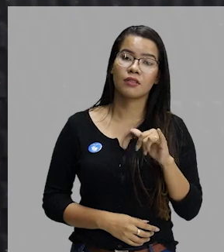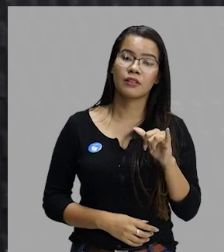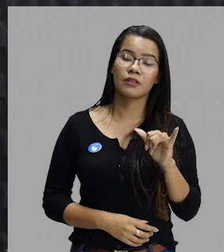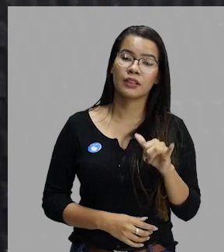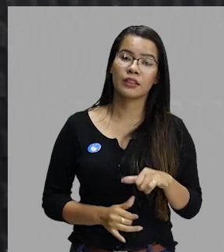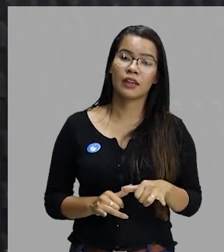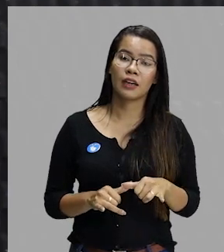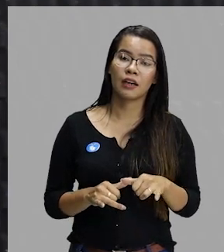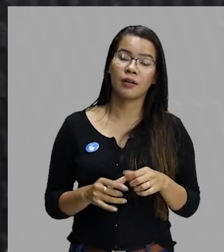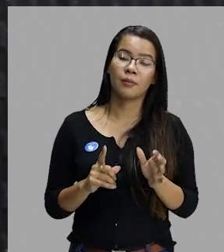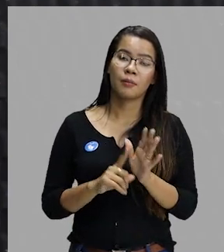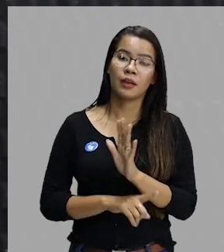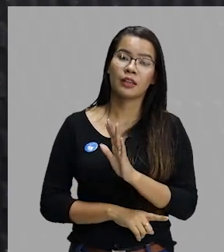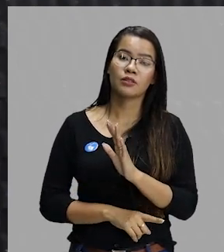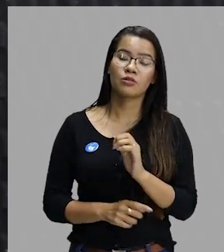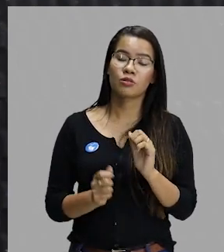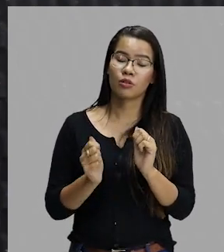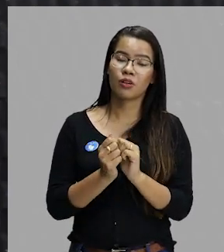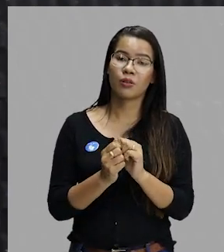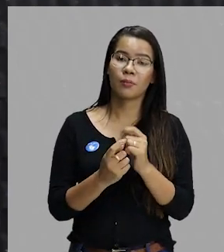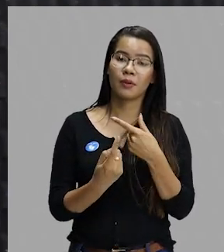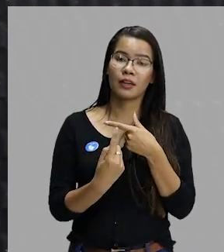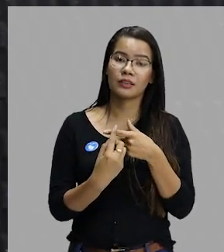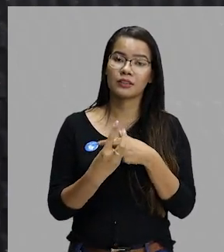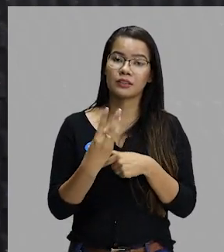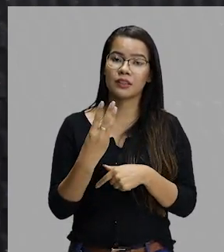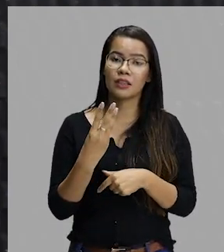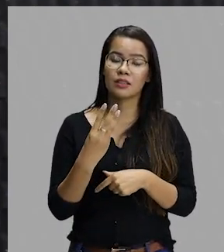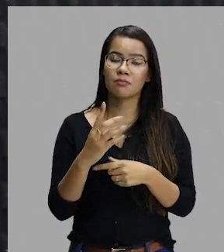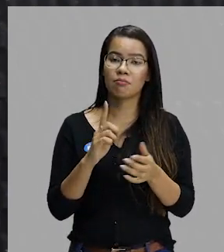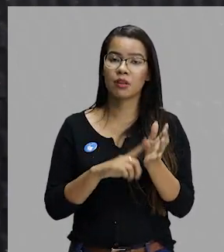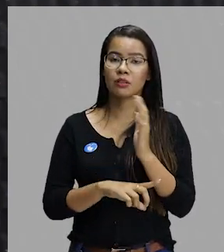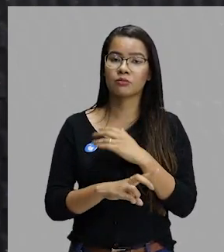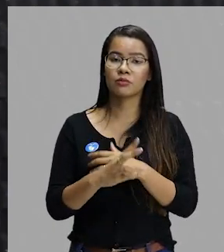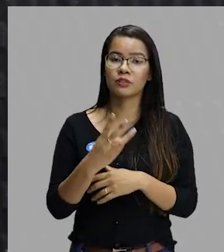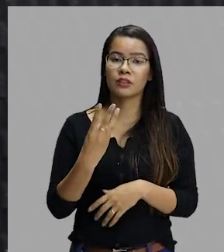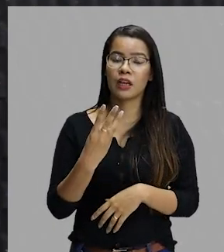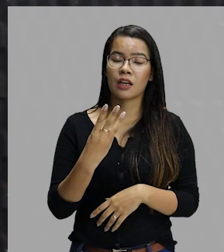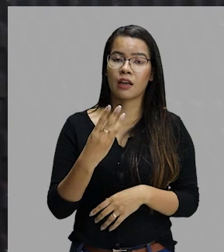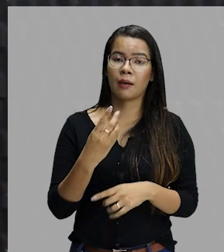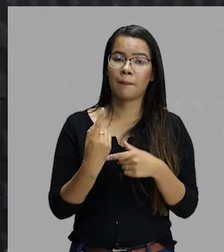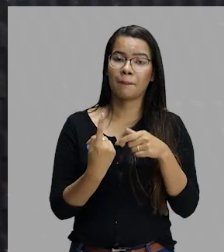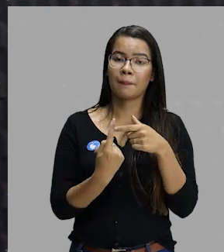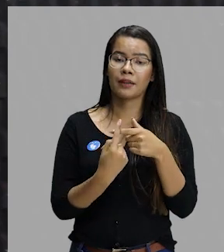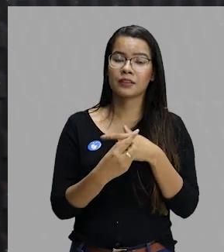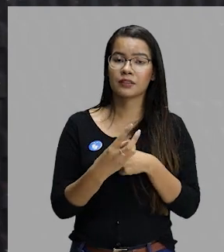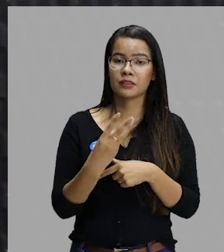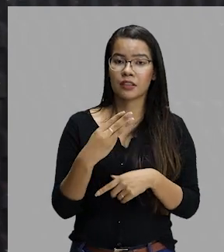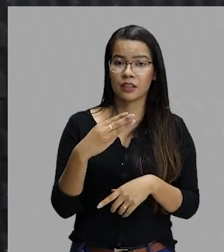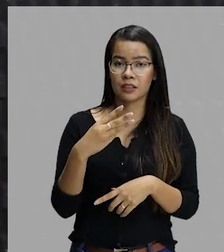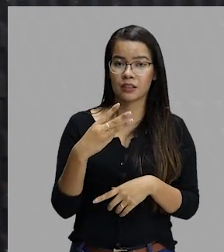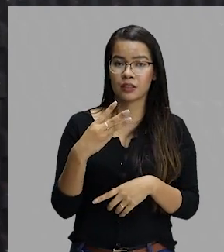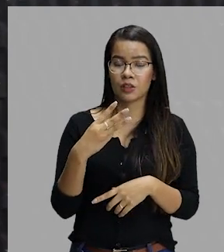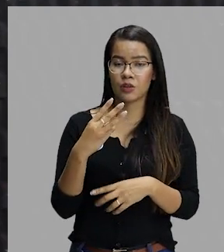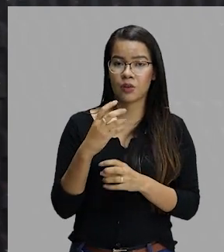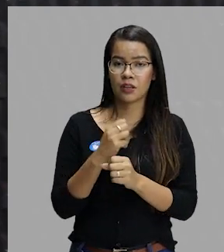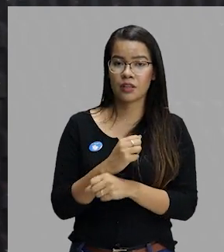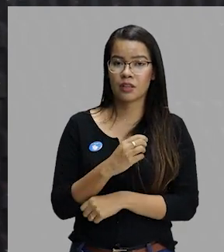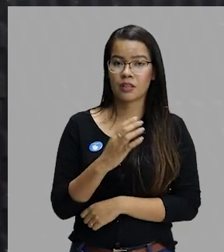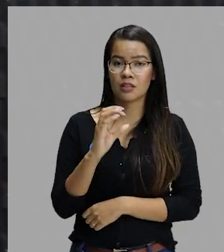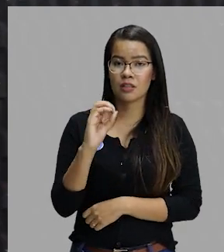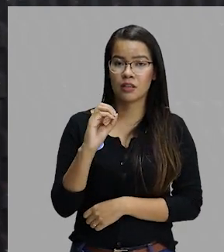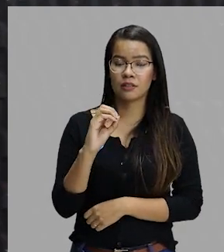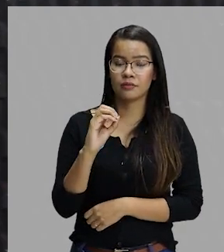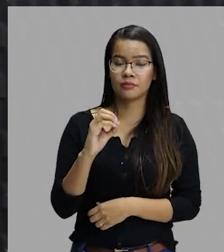menos o mais 3, né? Vai ficar menos 3. Menos 3 mais 3 dá 0. Aí eu formei o